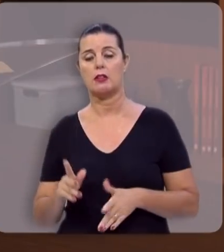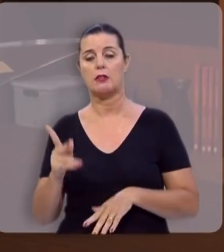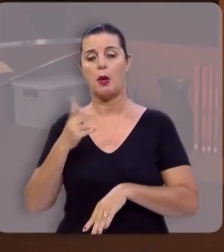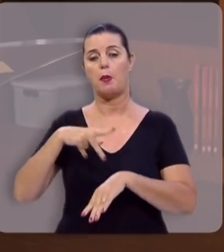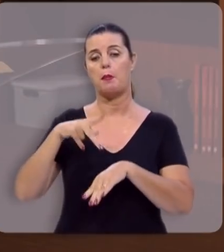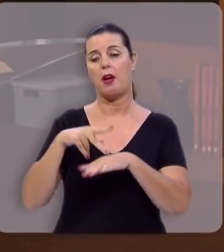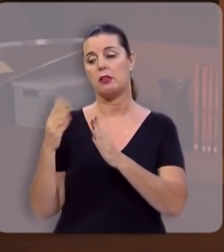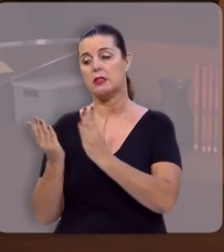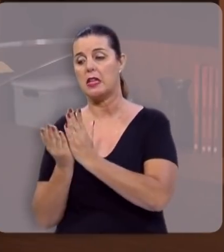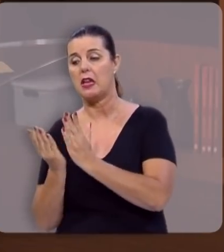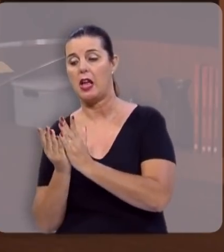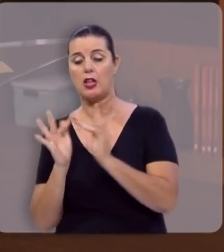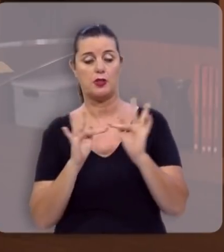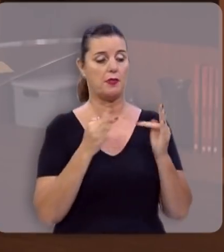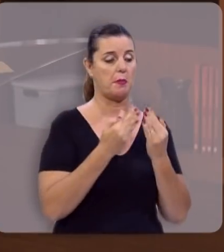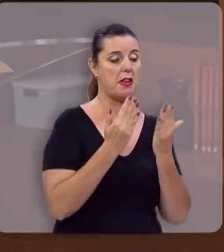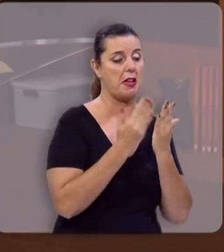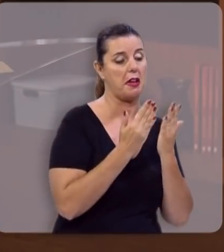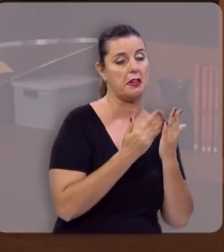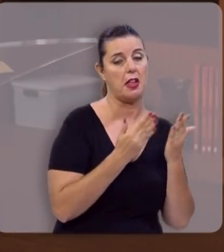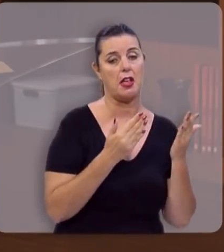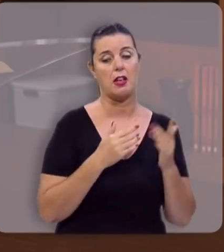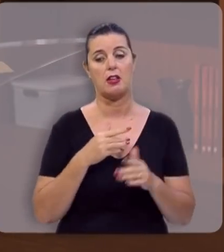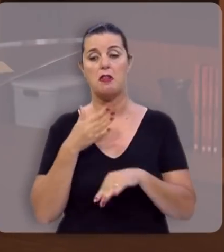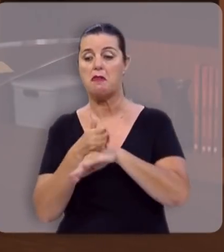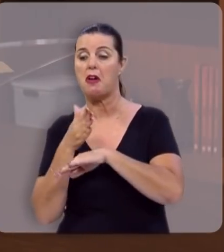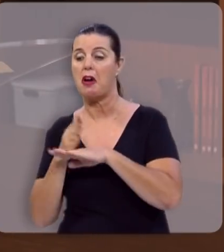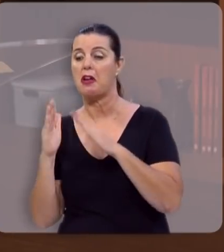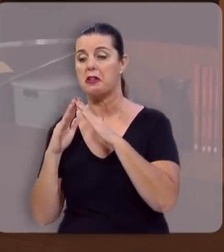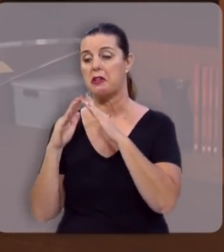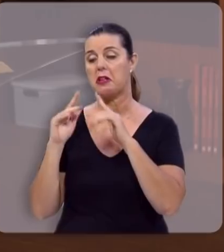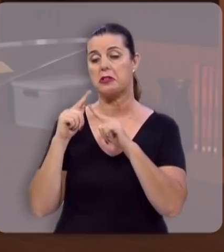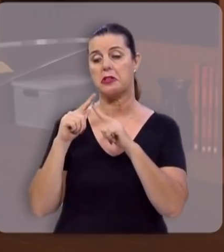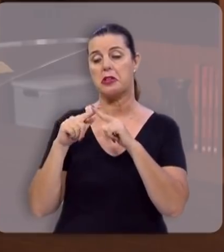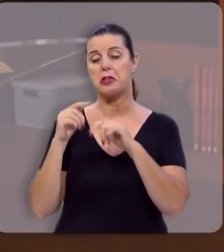ou nasceu numa família cristã, ou frequenta uma igreja cristã.